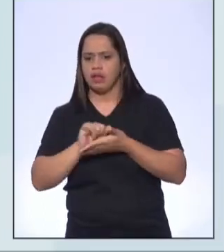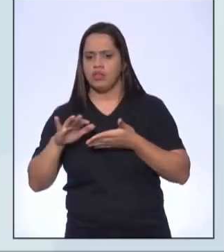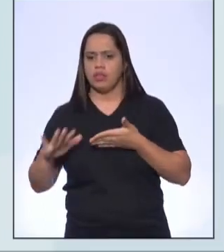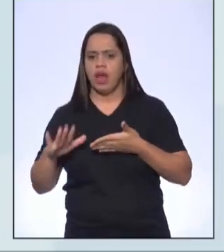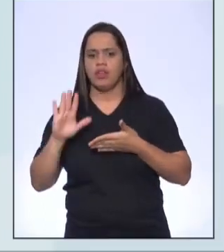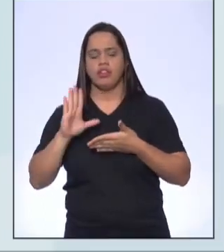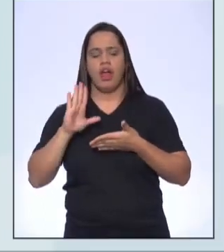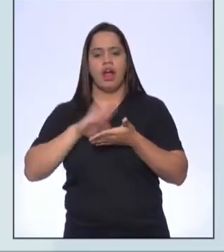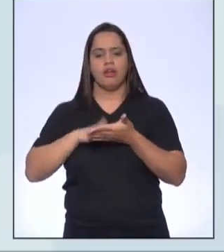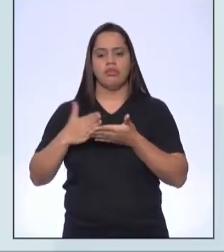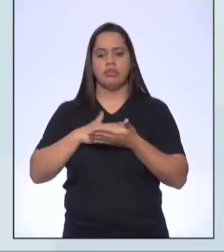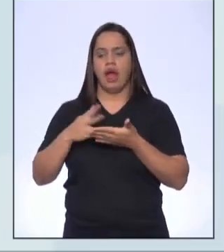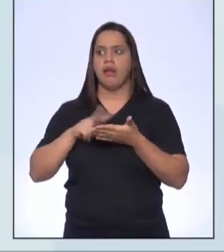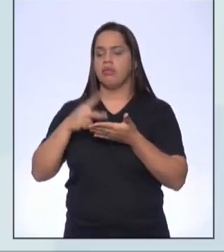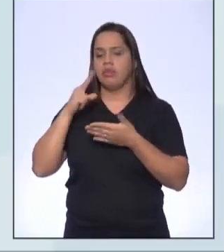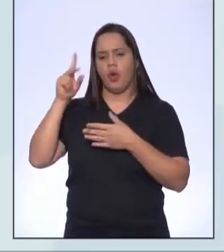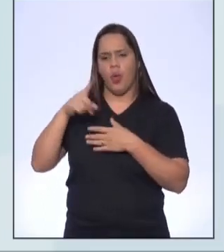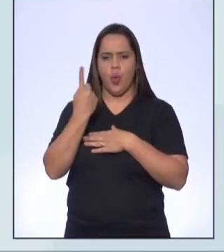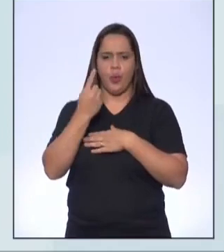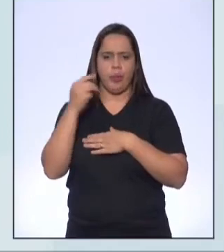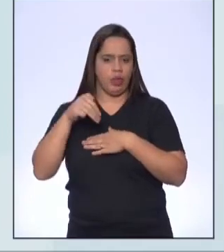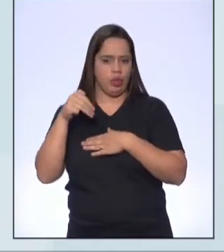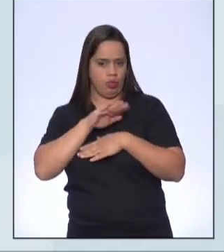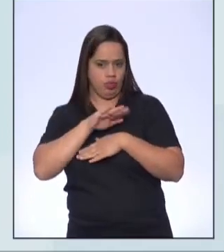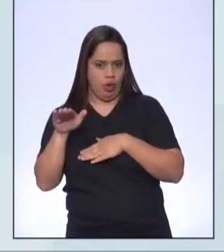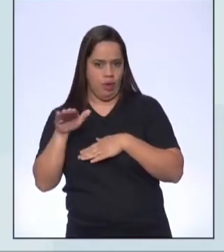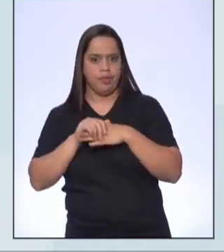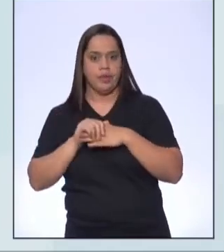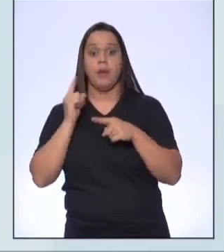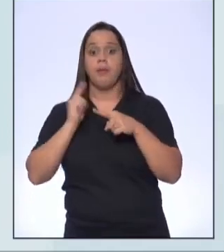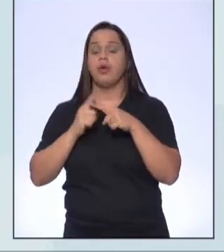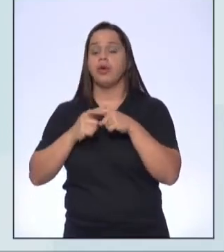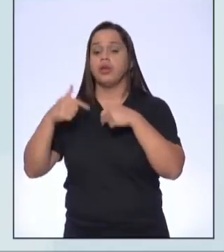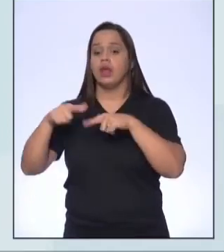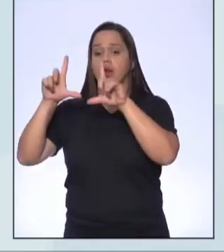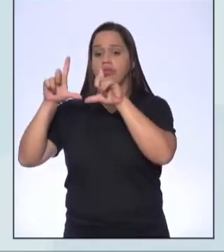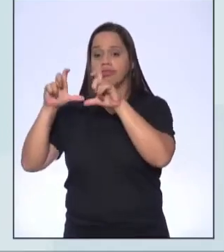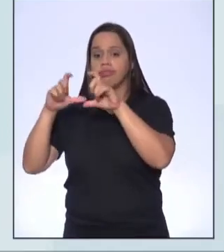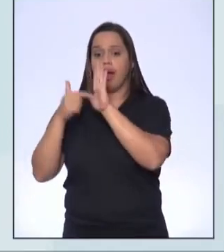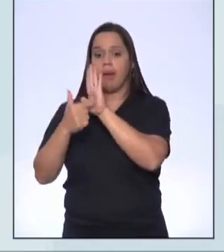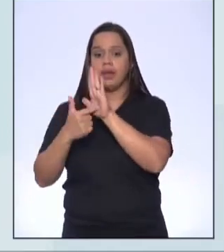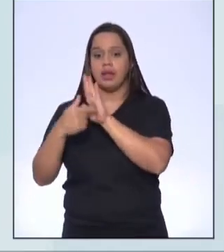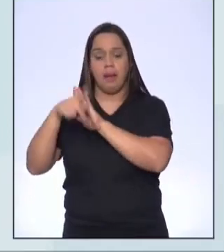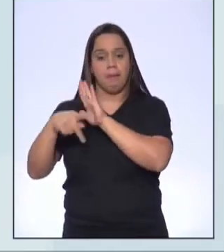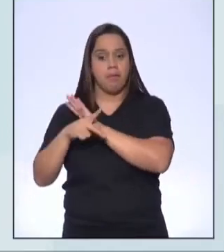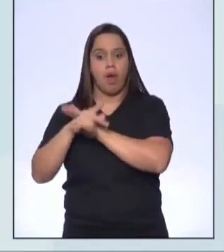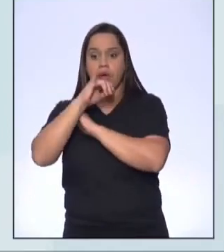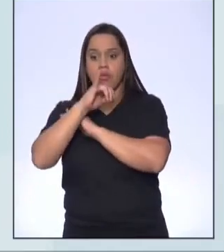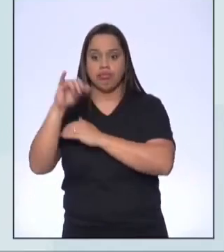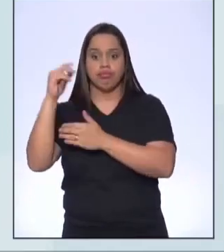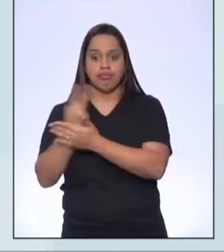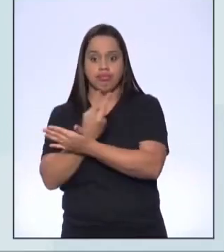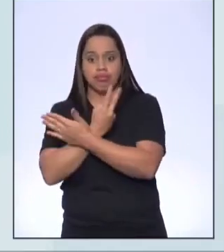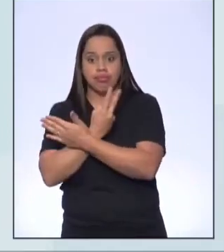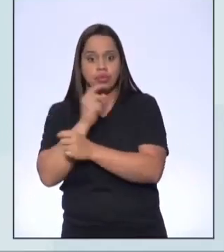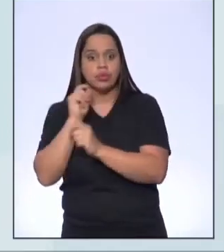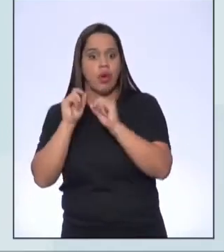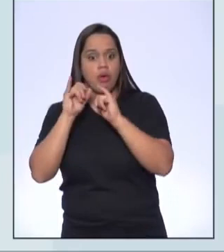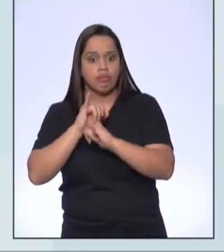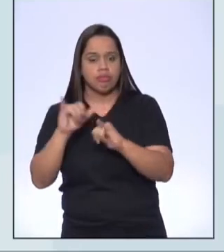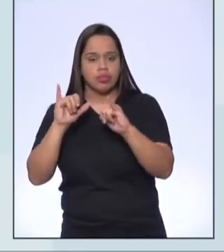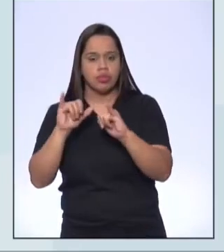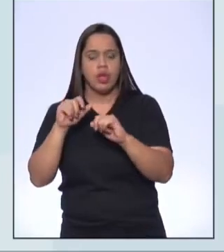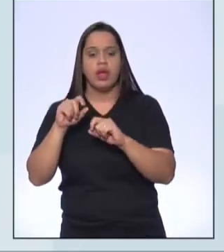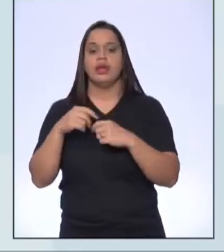apresentação das Exatamente. imagens, nós respondemos. Pode ser 1 minutinho. Por que os slides apresentados são fotodenúncias? A que fato atual ele se refere? Não